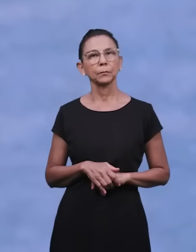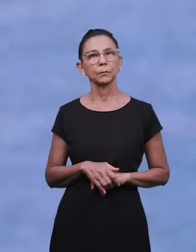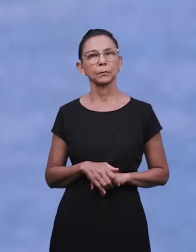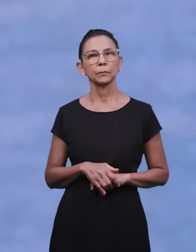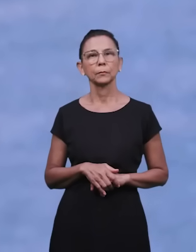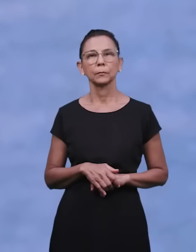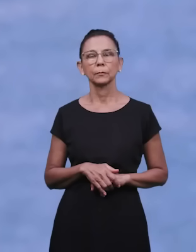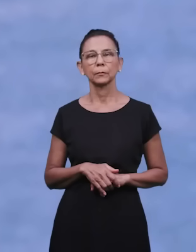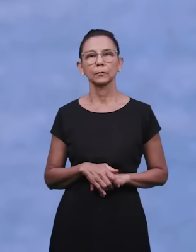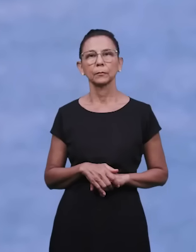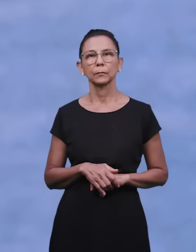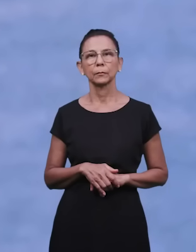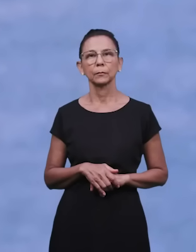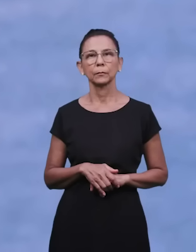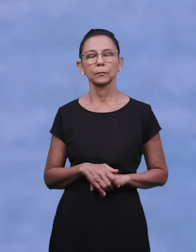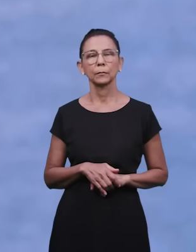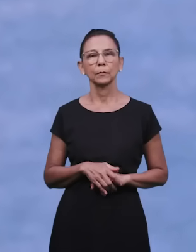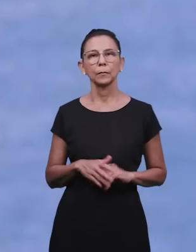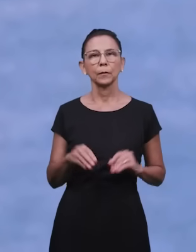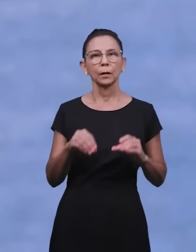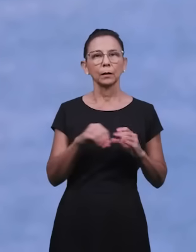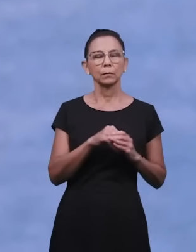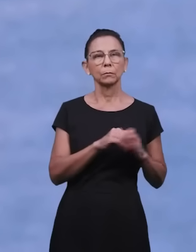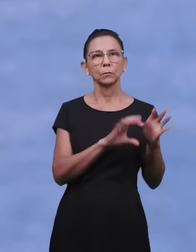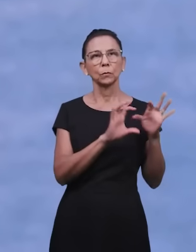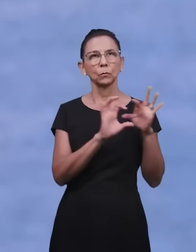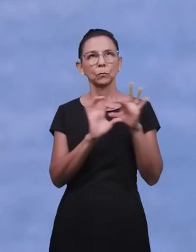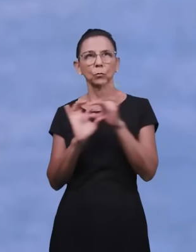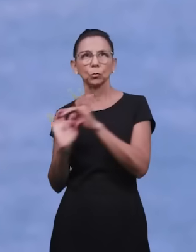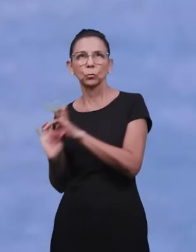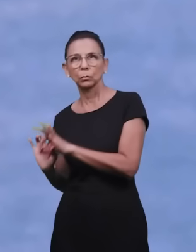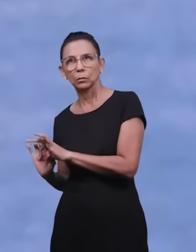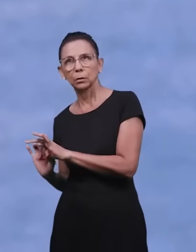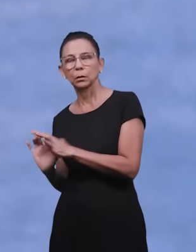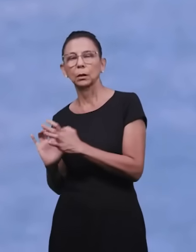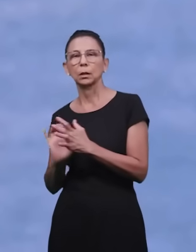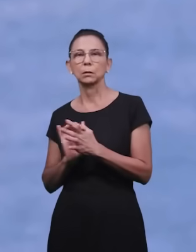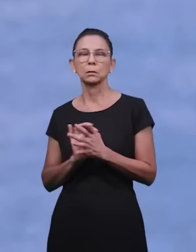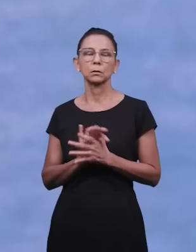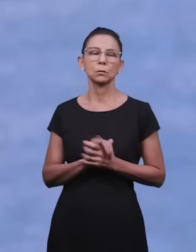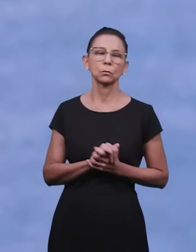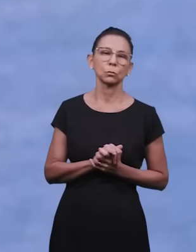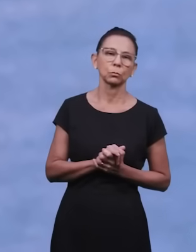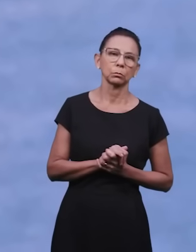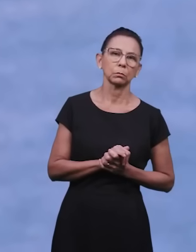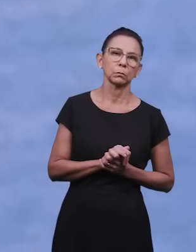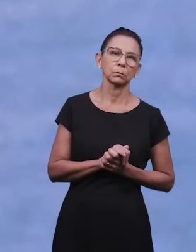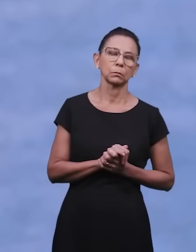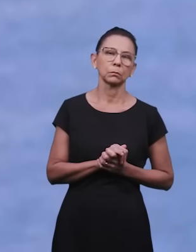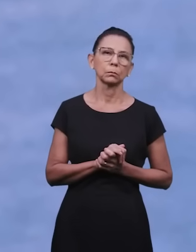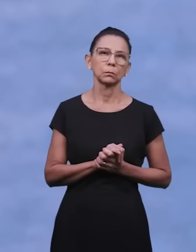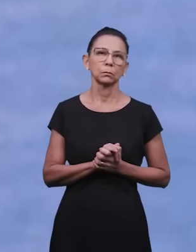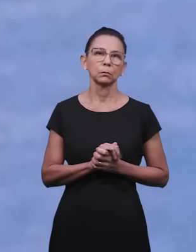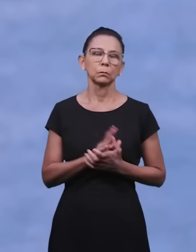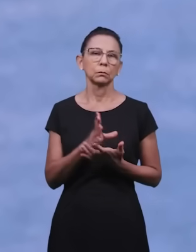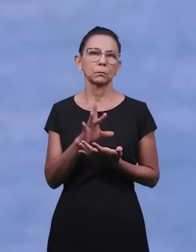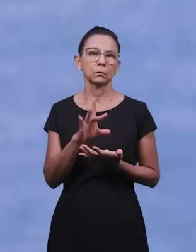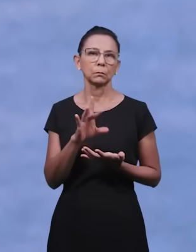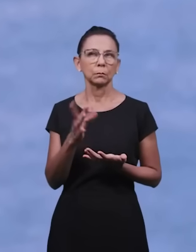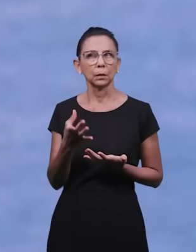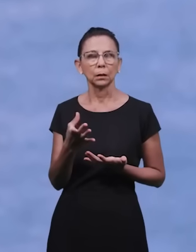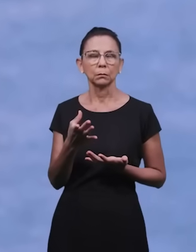um contexto patológico, né, dentro de uma situação onde